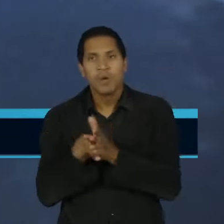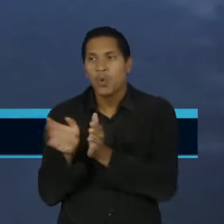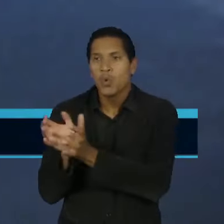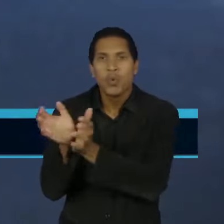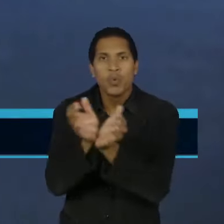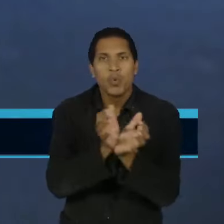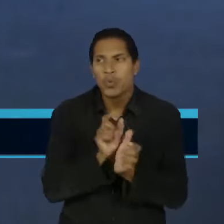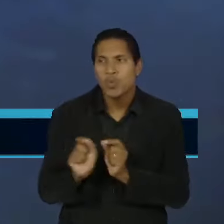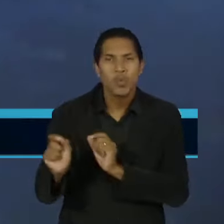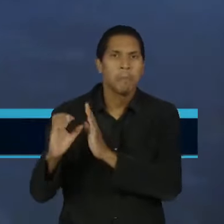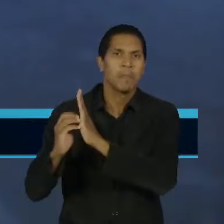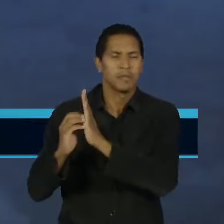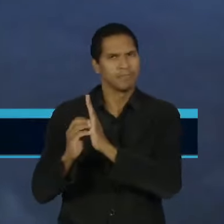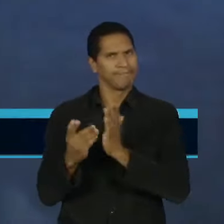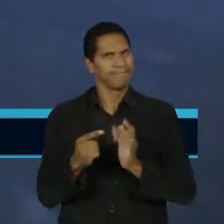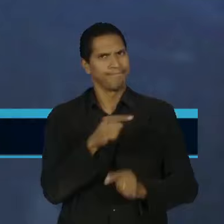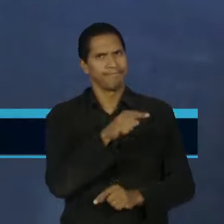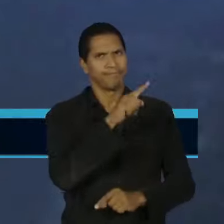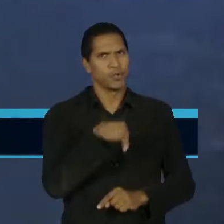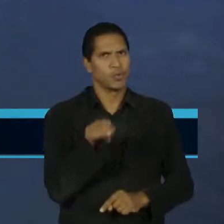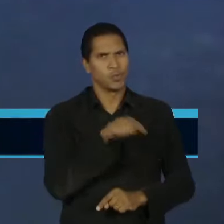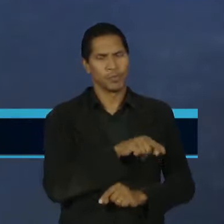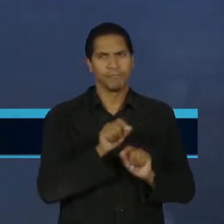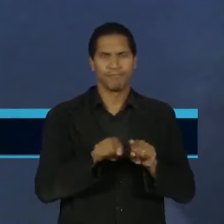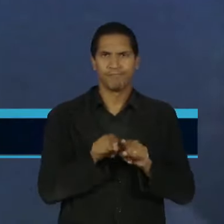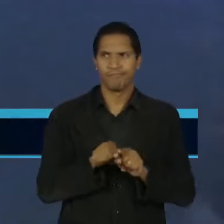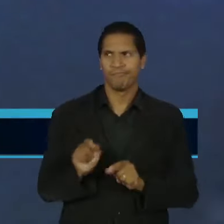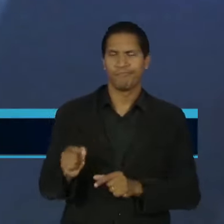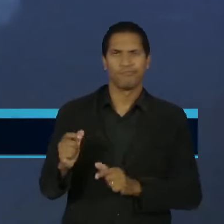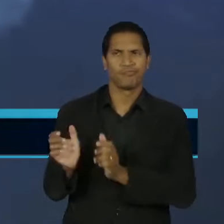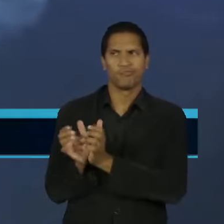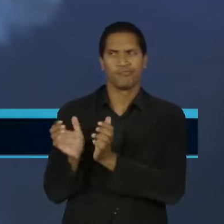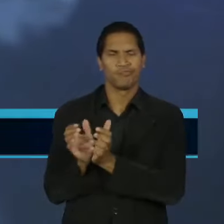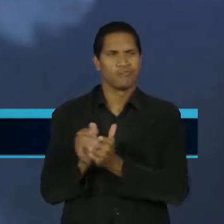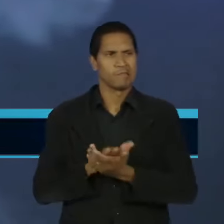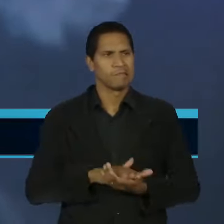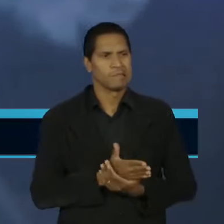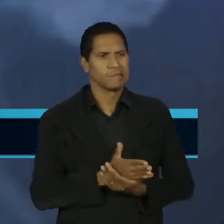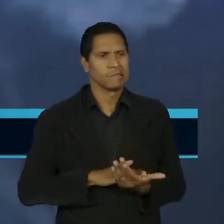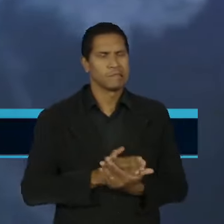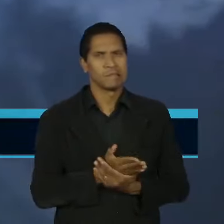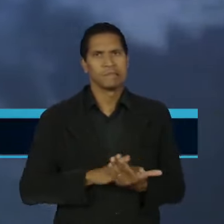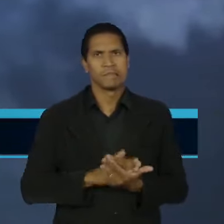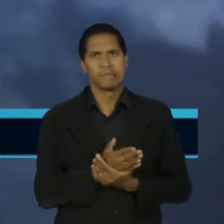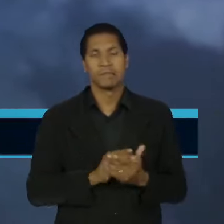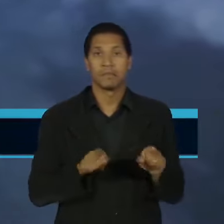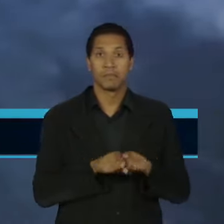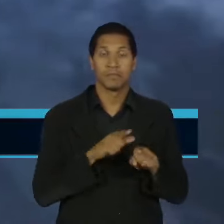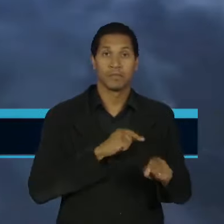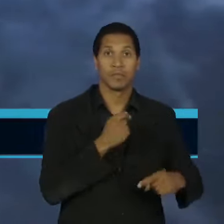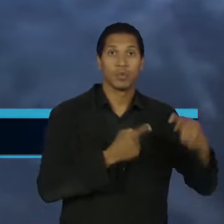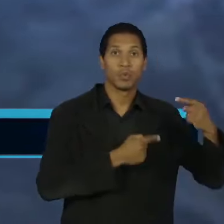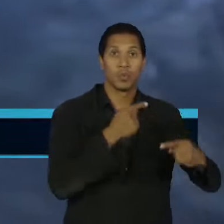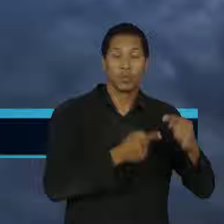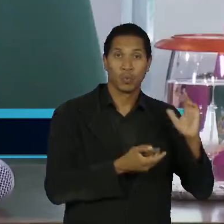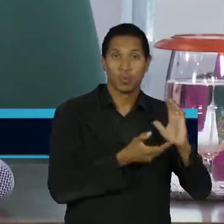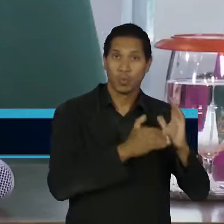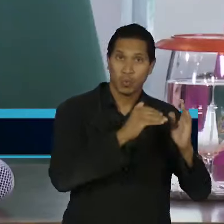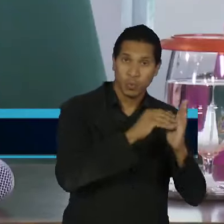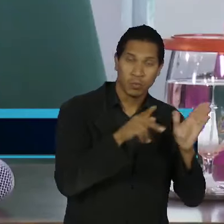bancada. Corte que deve desgastar a relação do Planalto com parlamentares, tanto na oposição quanto na base